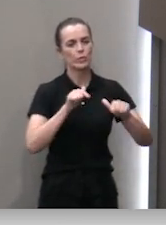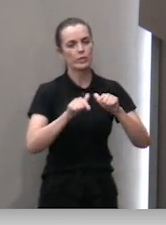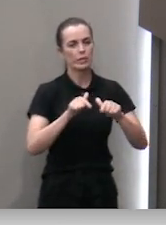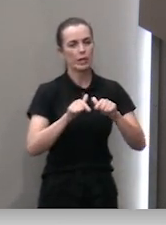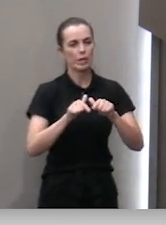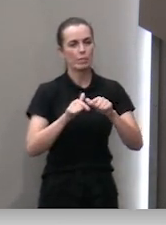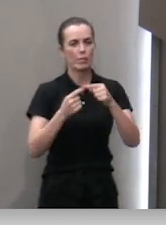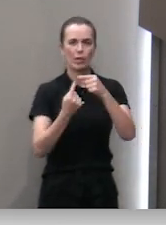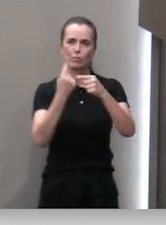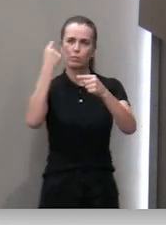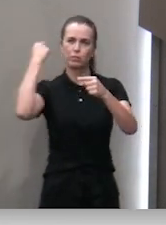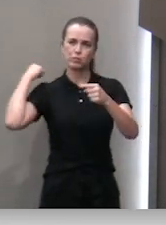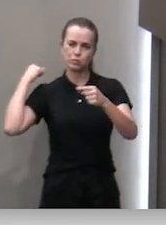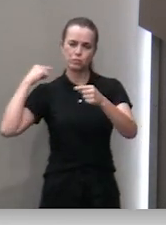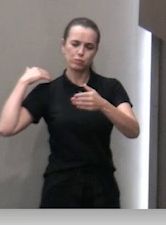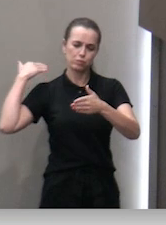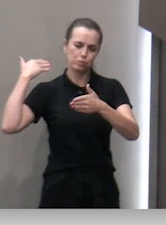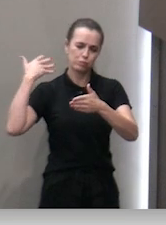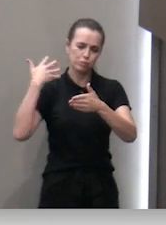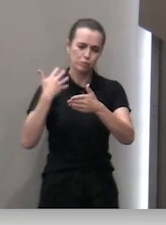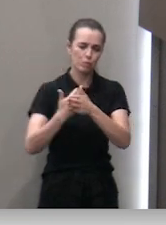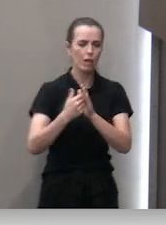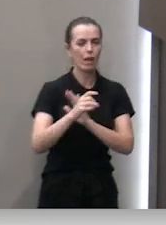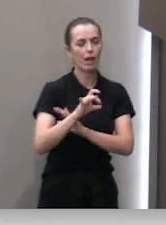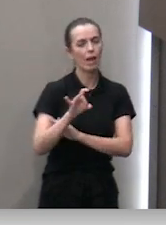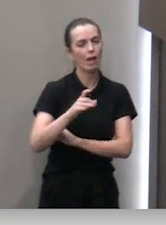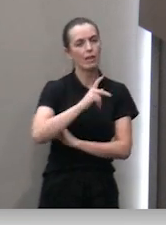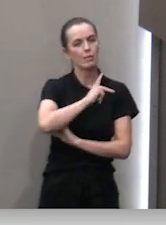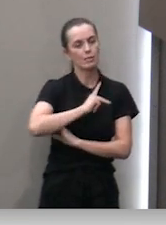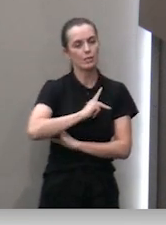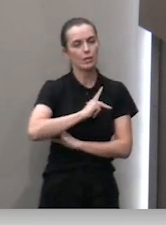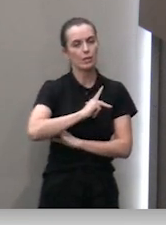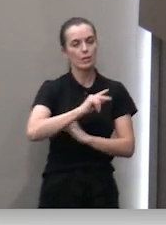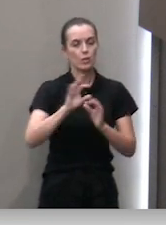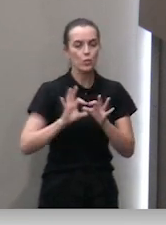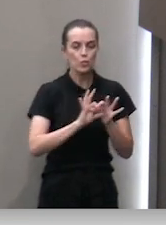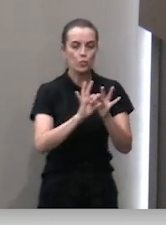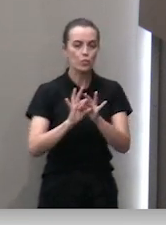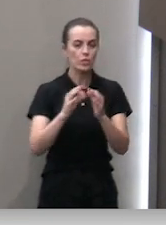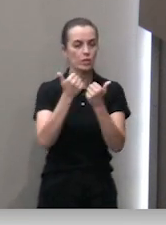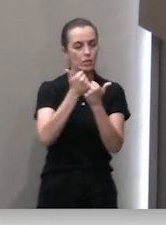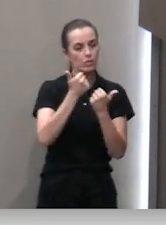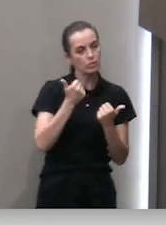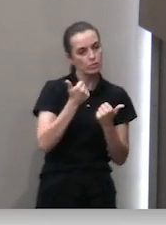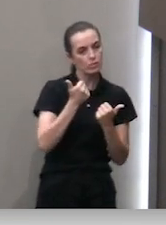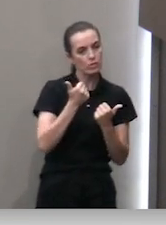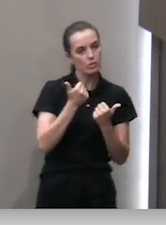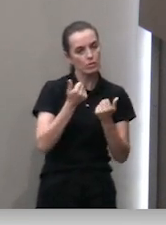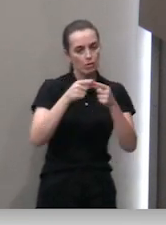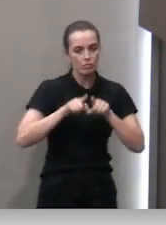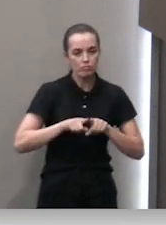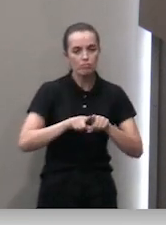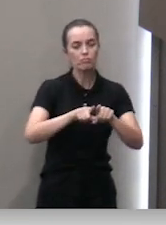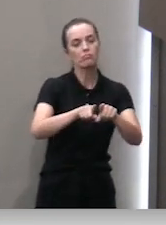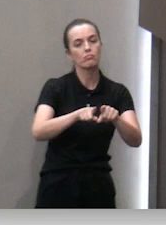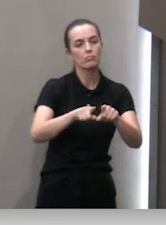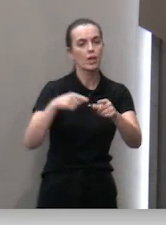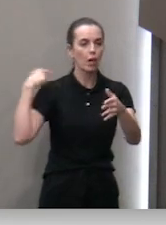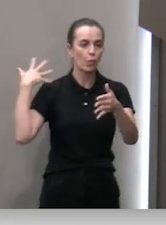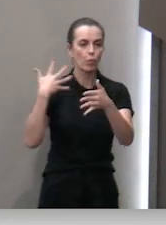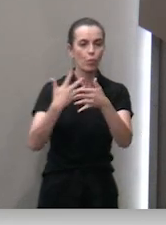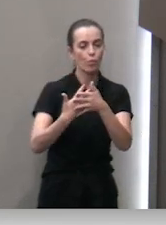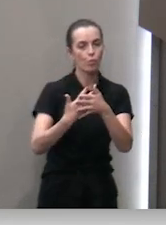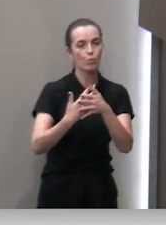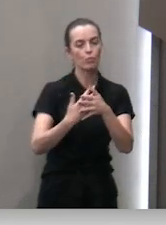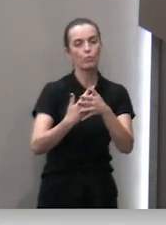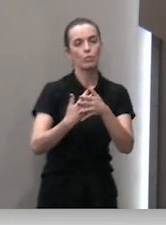presidente unido à sua diretoria e com a adesão dos servidores filiados ao longo de seus 35 anos de existência foi